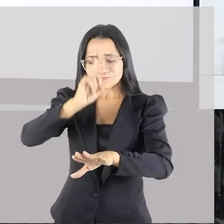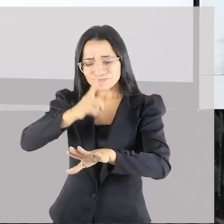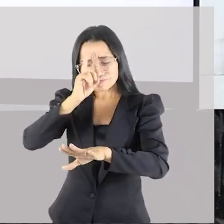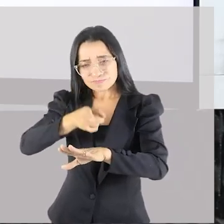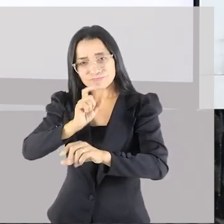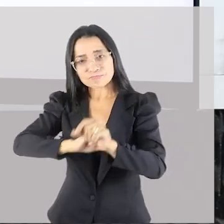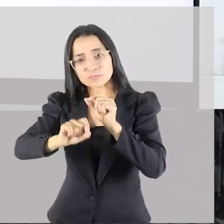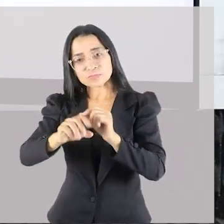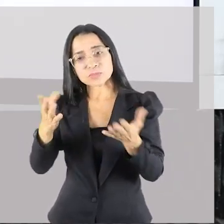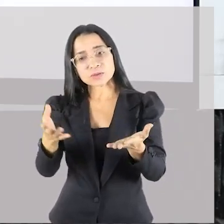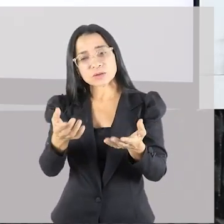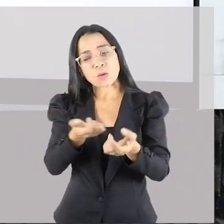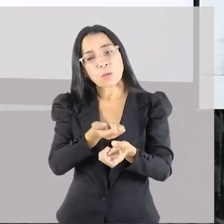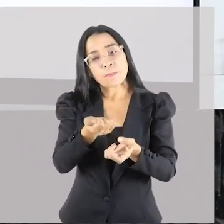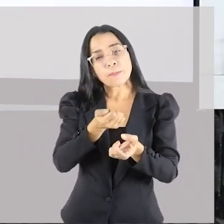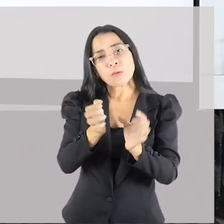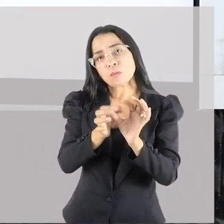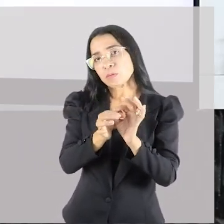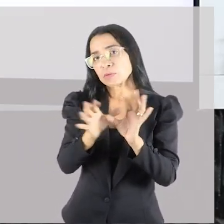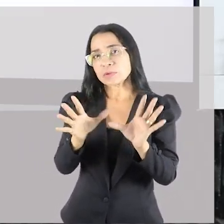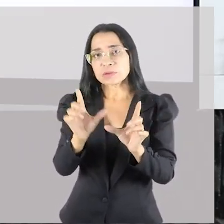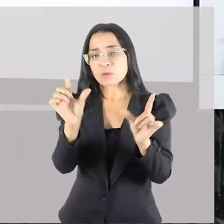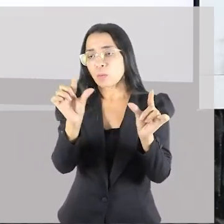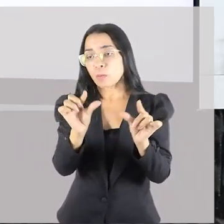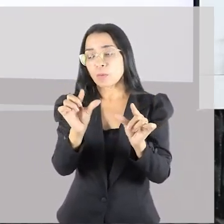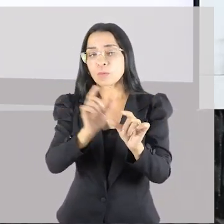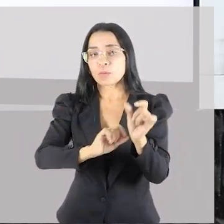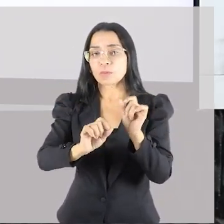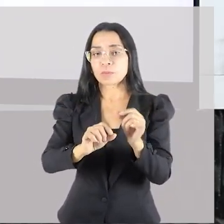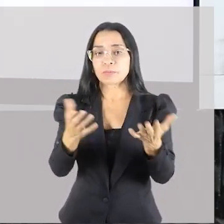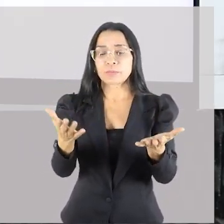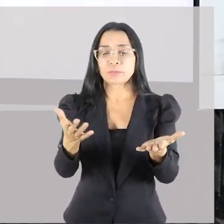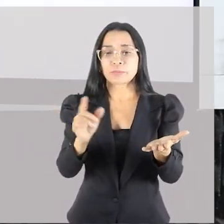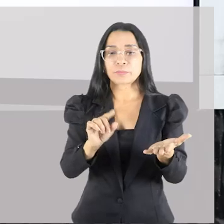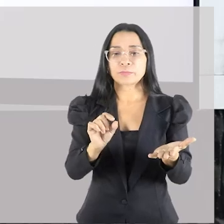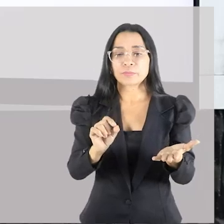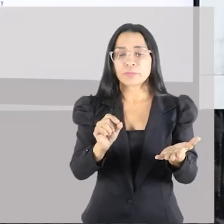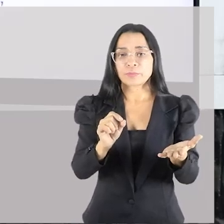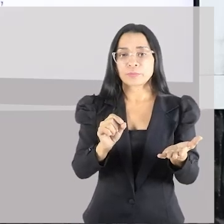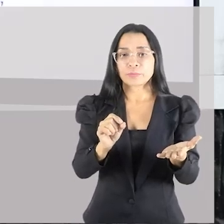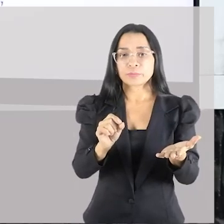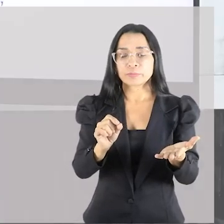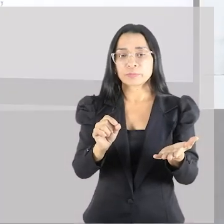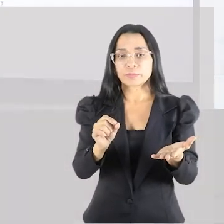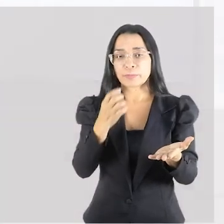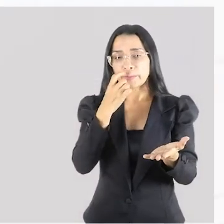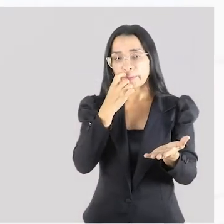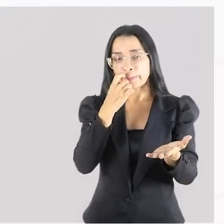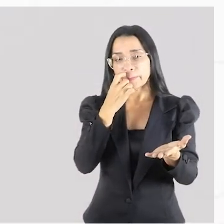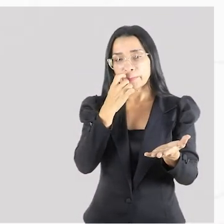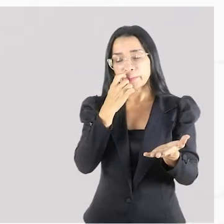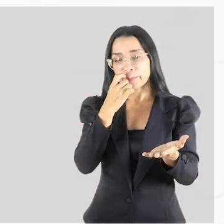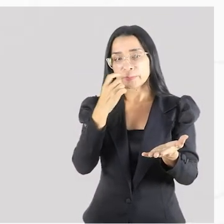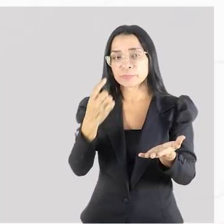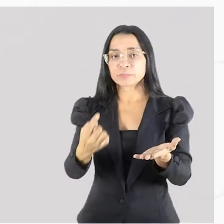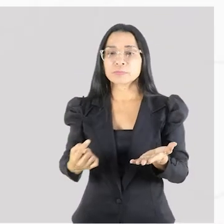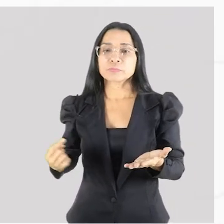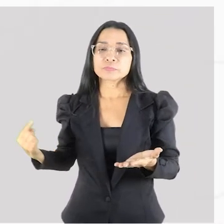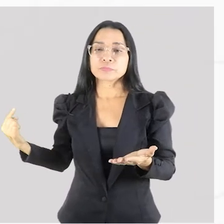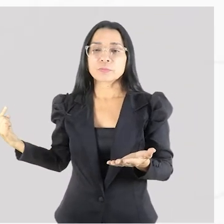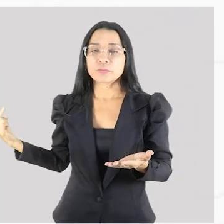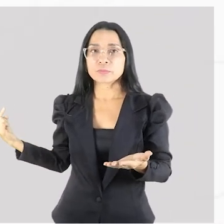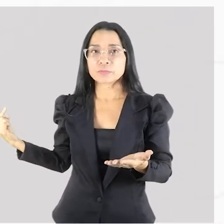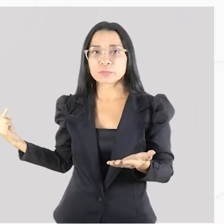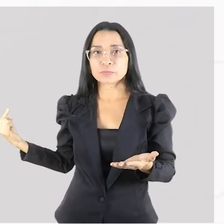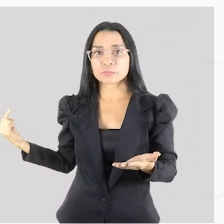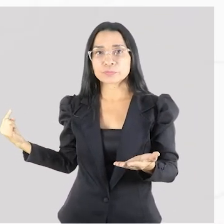um pouco aí de liberalismo. Mas nós vamos entender um pouco mais o que foi essa Constituição. Então, conciliava